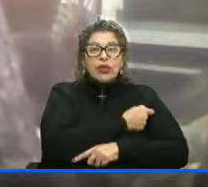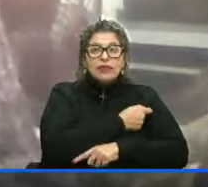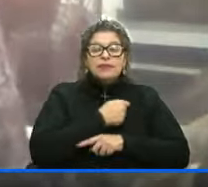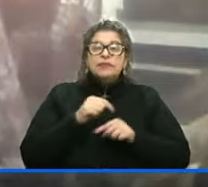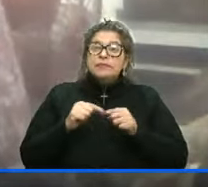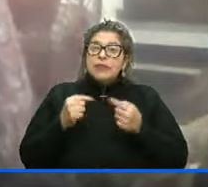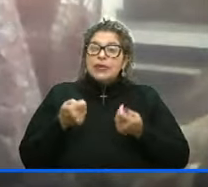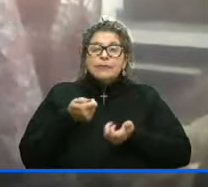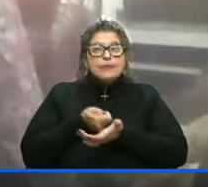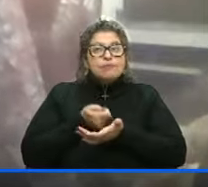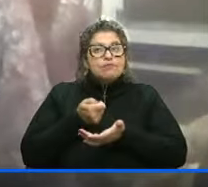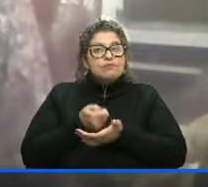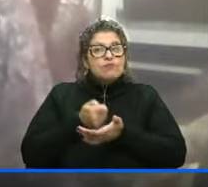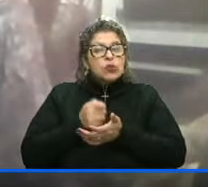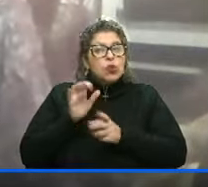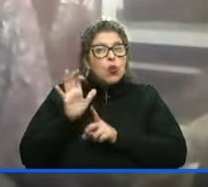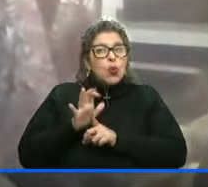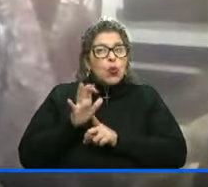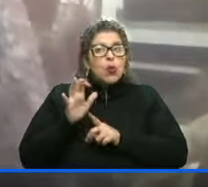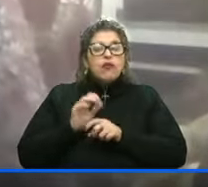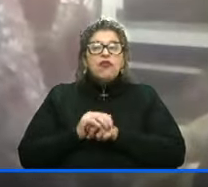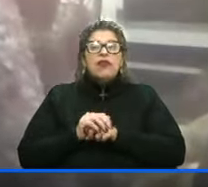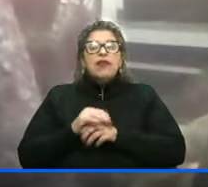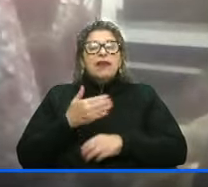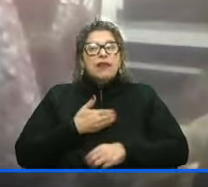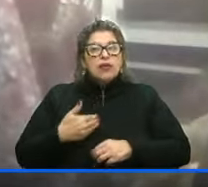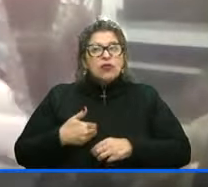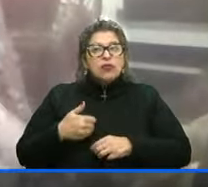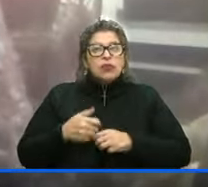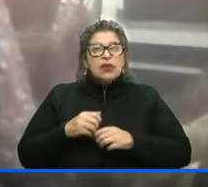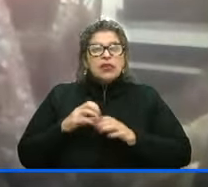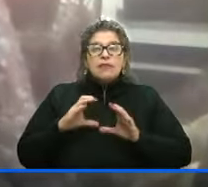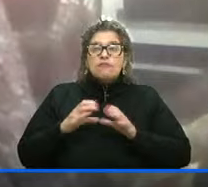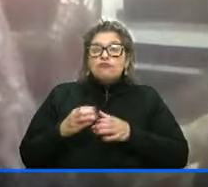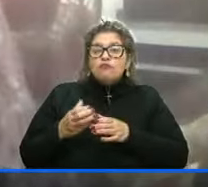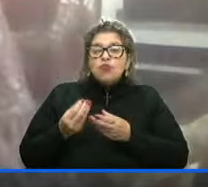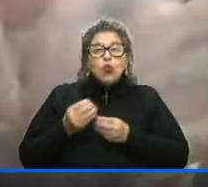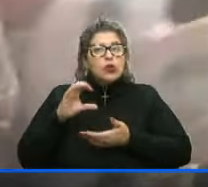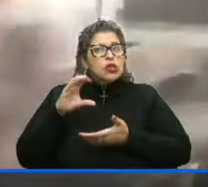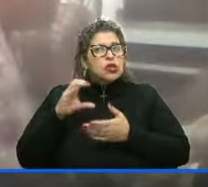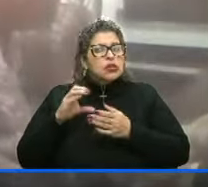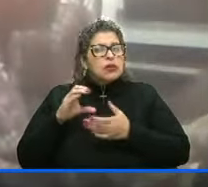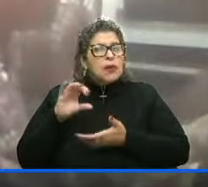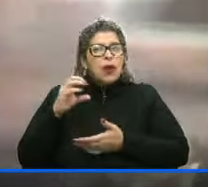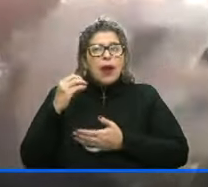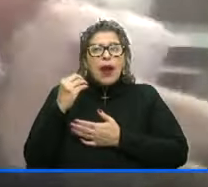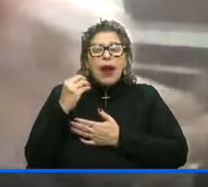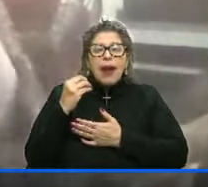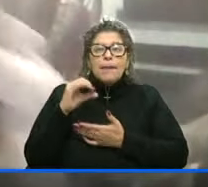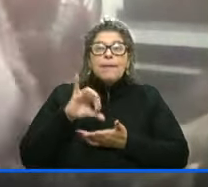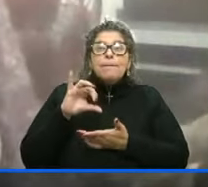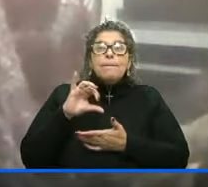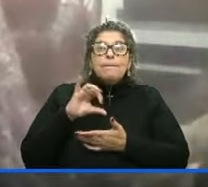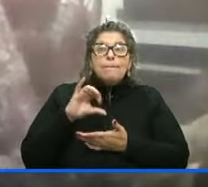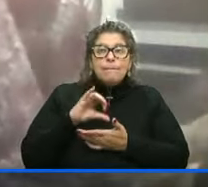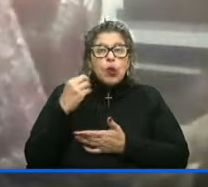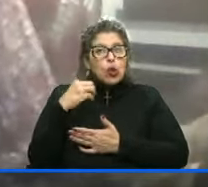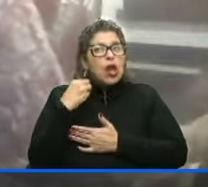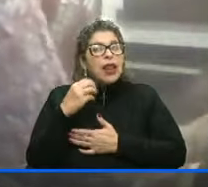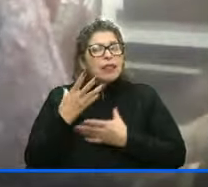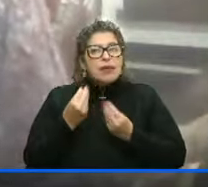gente precisa pressionar o governo do Estado, que é a capital. Tem a maior concentração, né, de escolas estaduais, privadas,